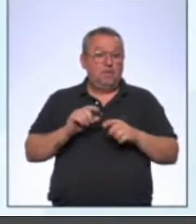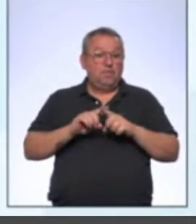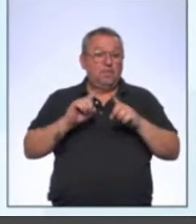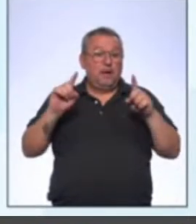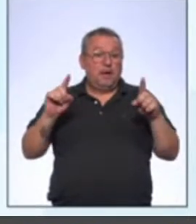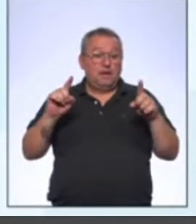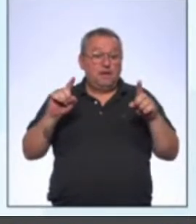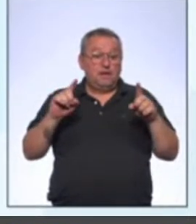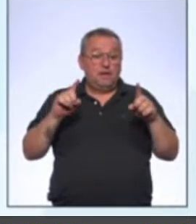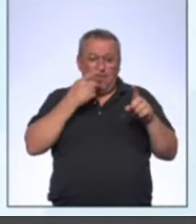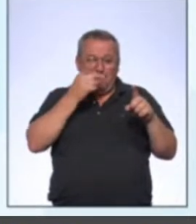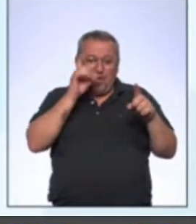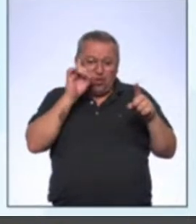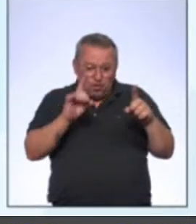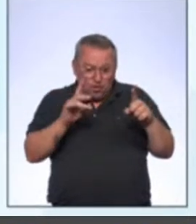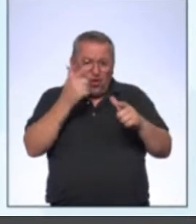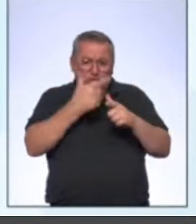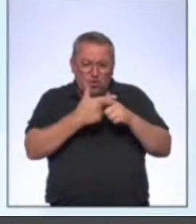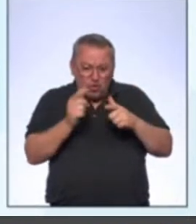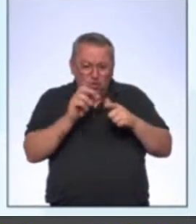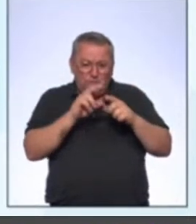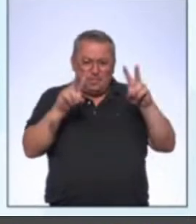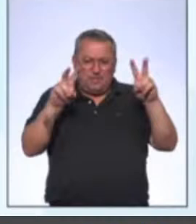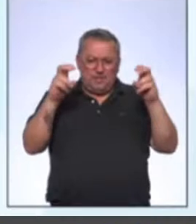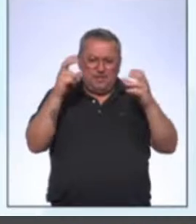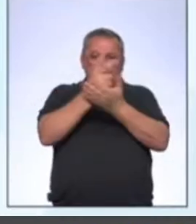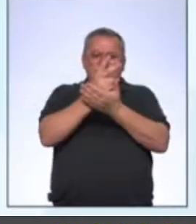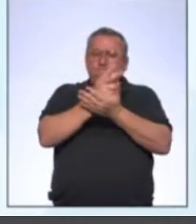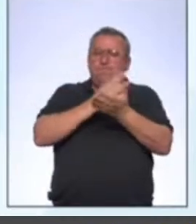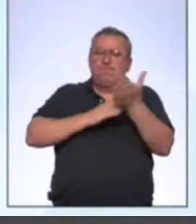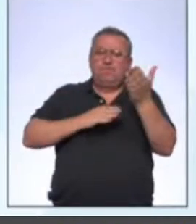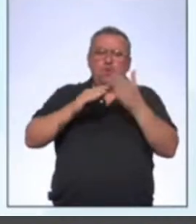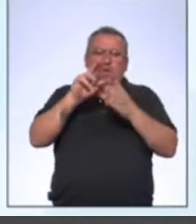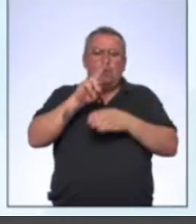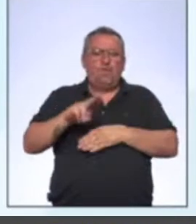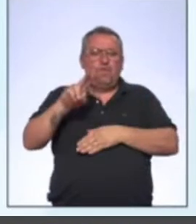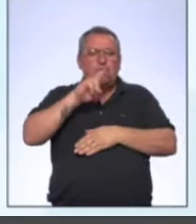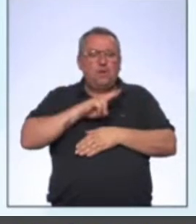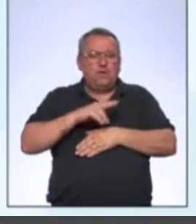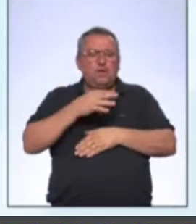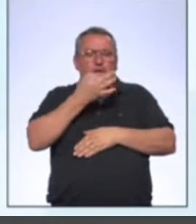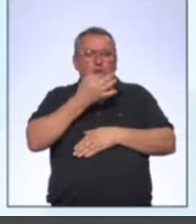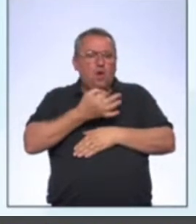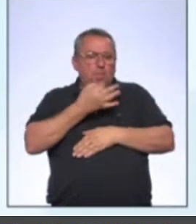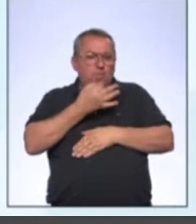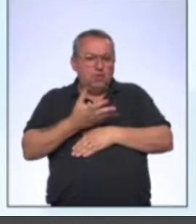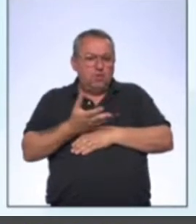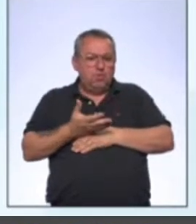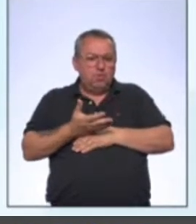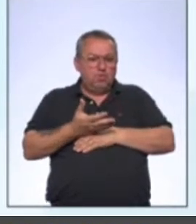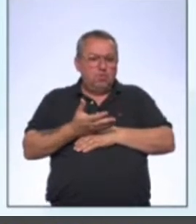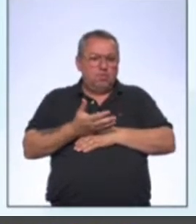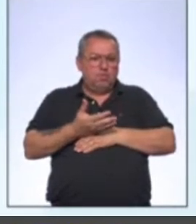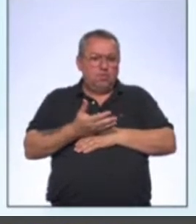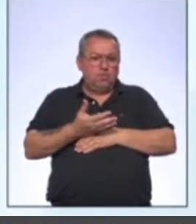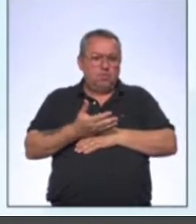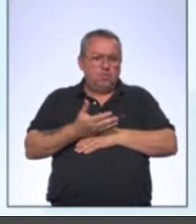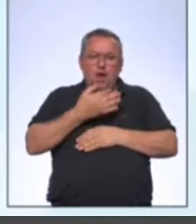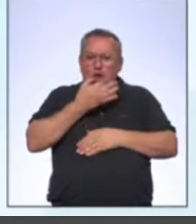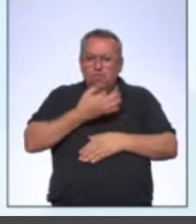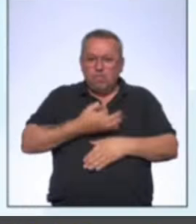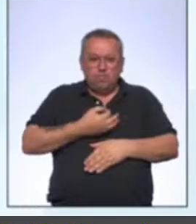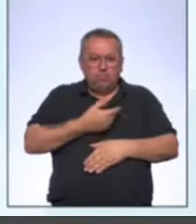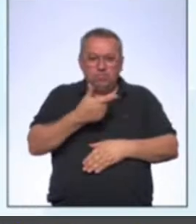o texto fala só sobre isso o tempo todo? Ou vai usando argumentos para sustentar isso da participação? Não vai,